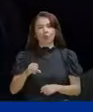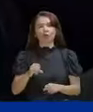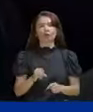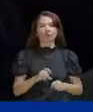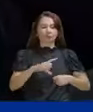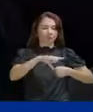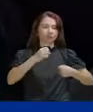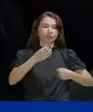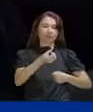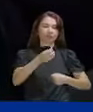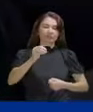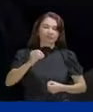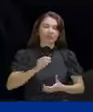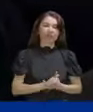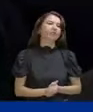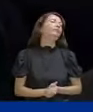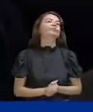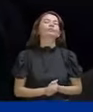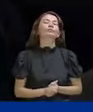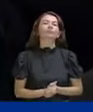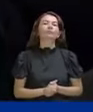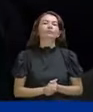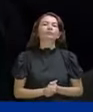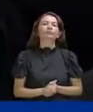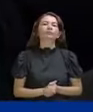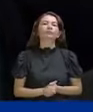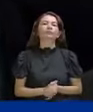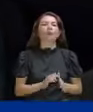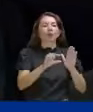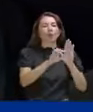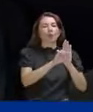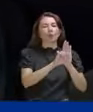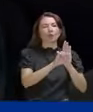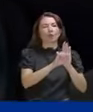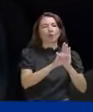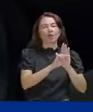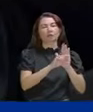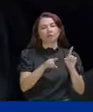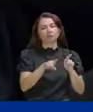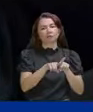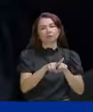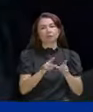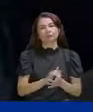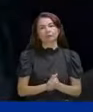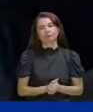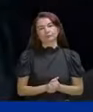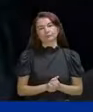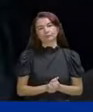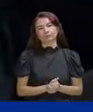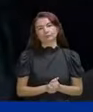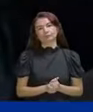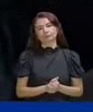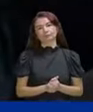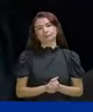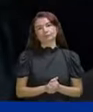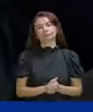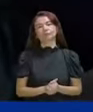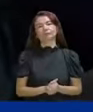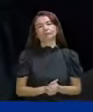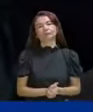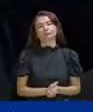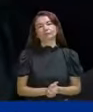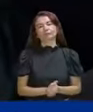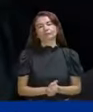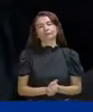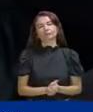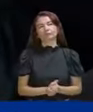60, tanto a parte do caput e o parágrafo e os incisos, né, neles